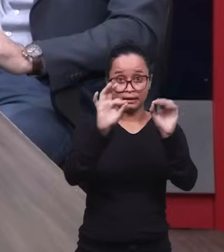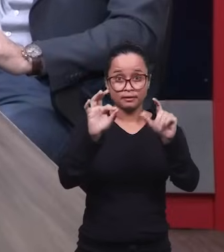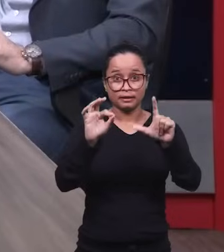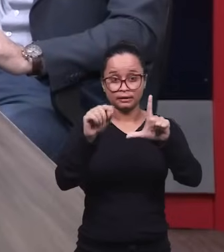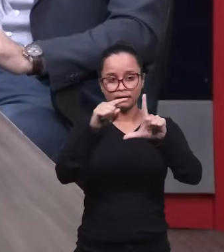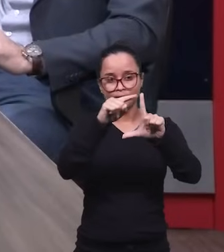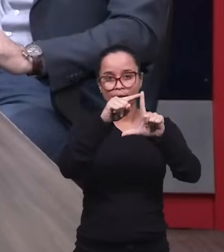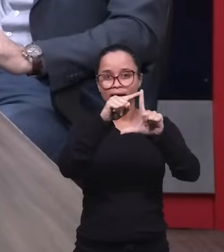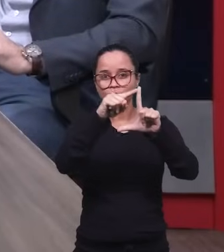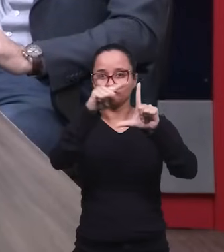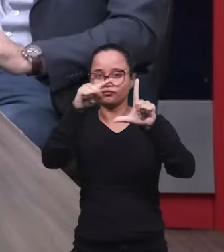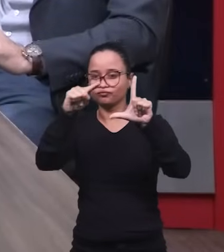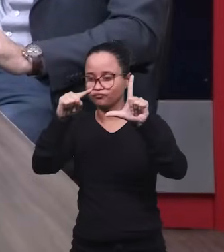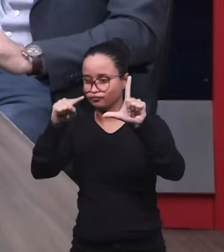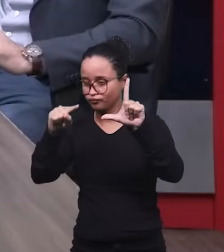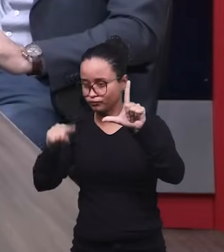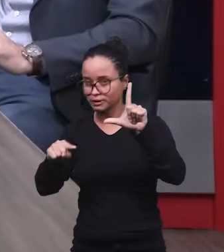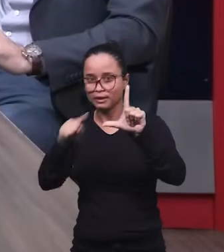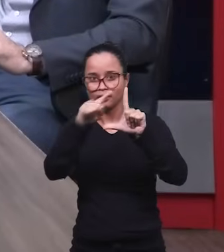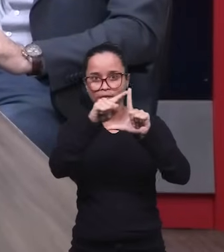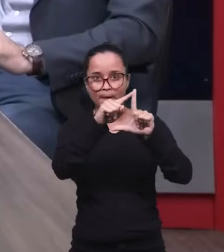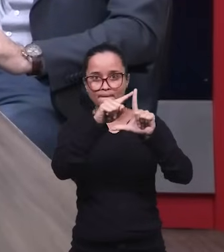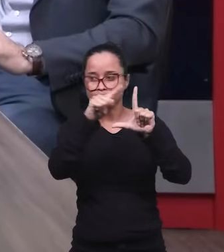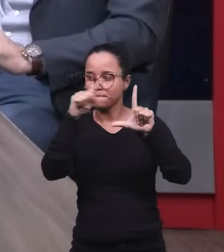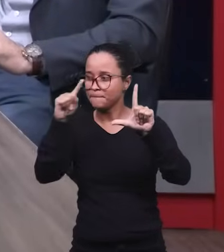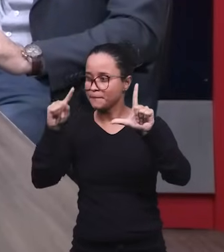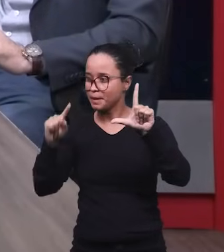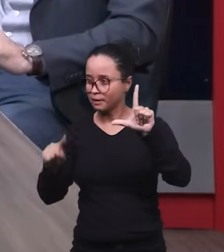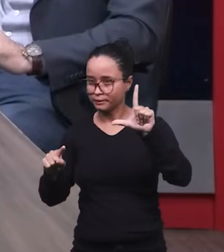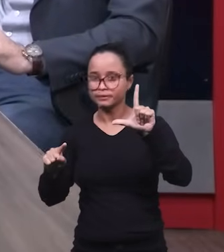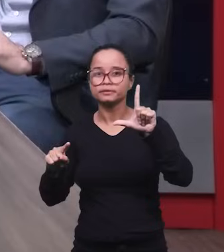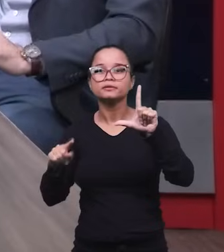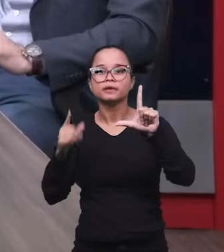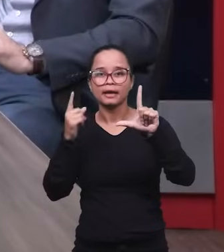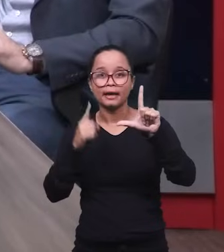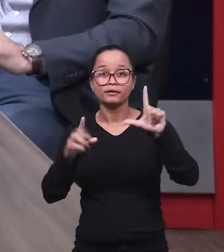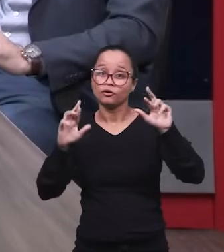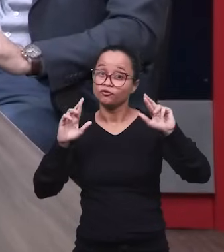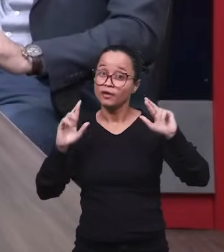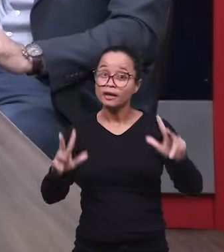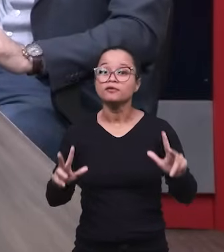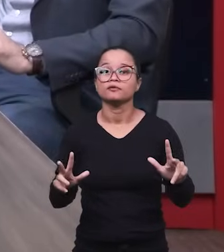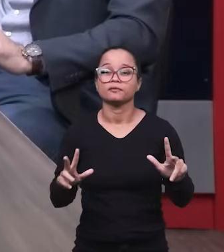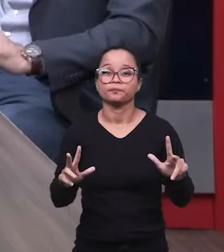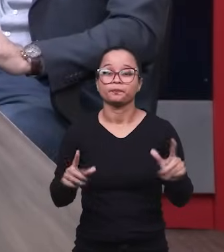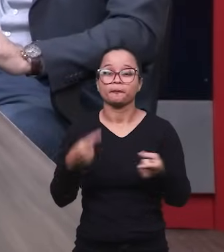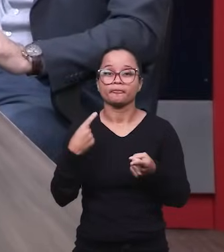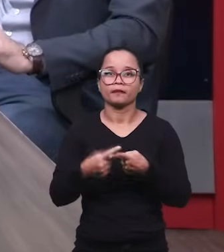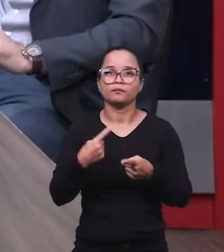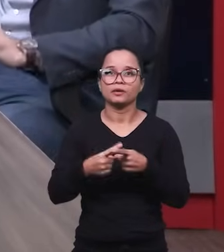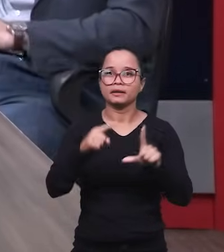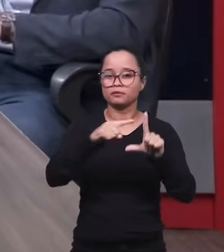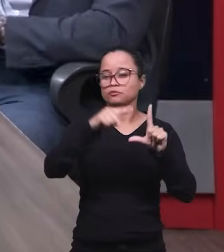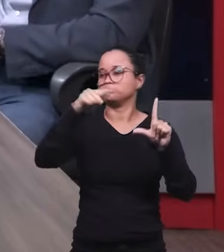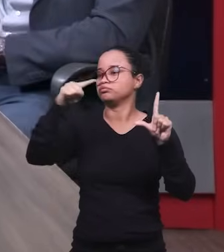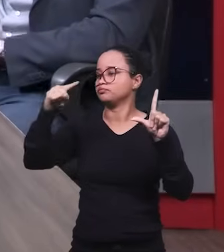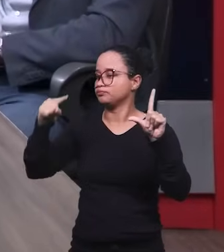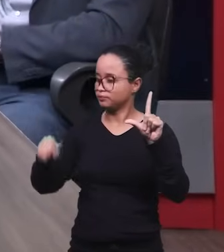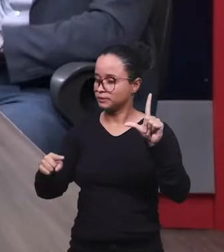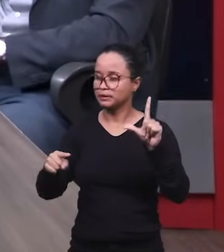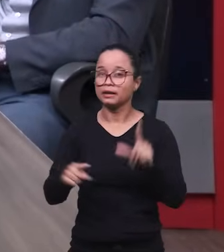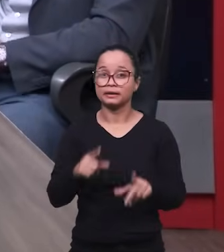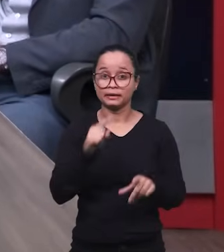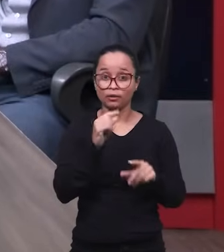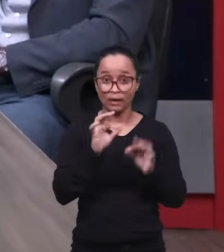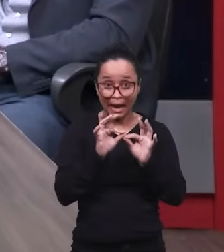esse observador dentro do trem, ele é menor. Esse objeto ele vai percorrer